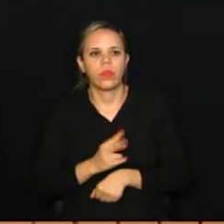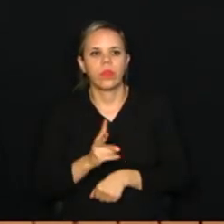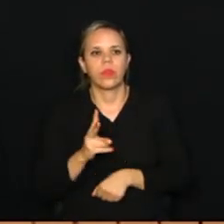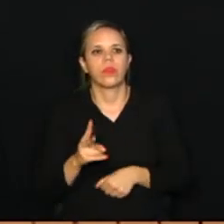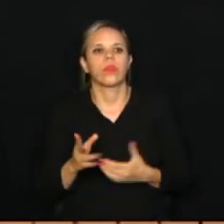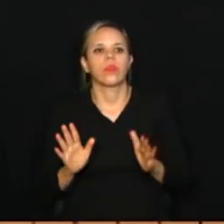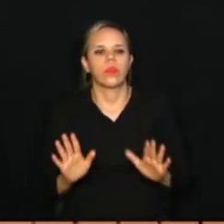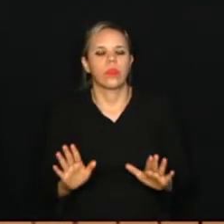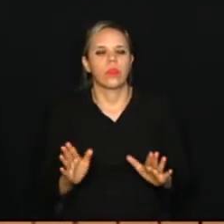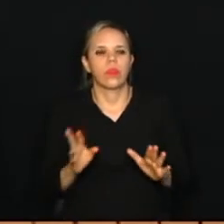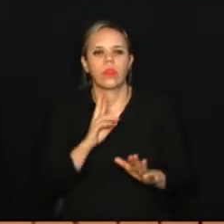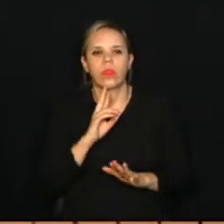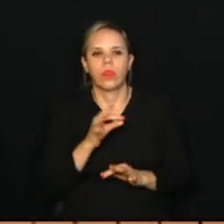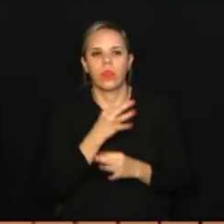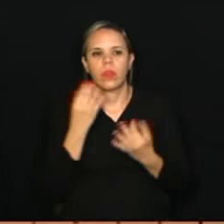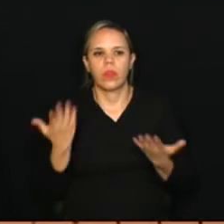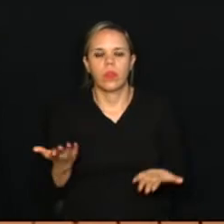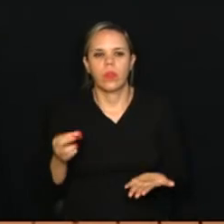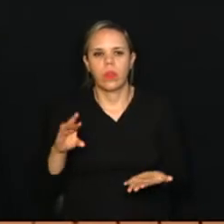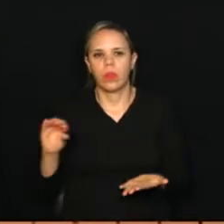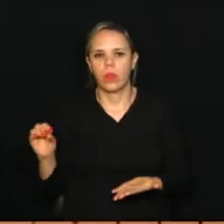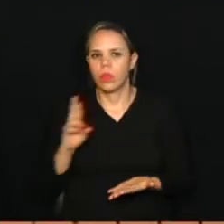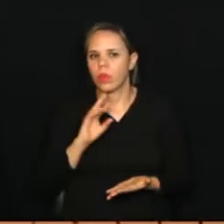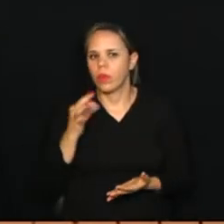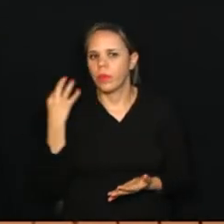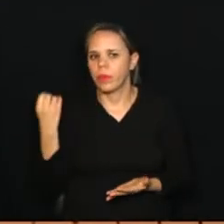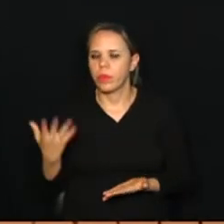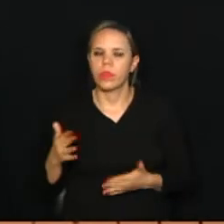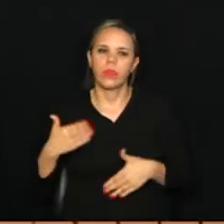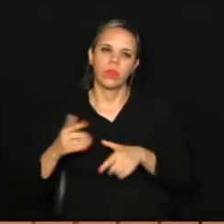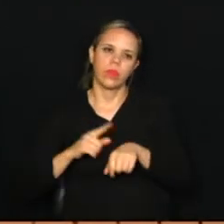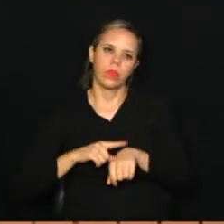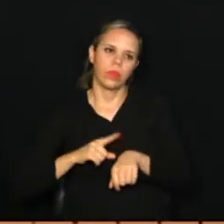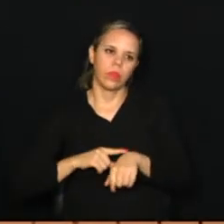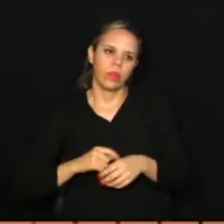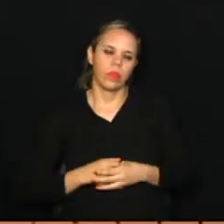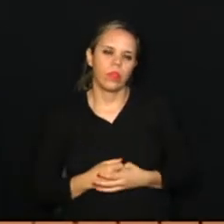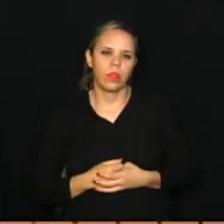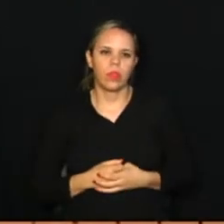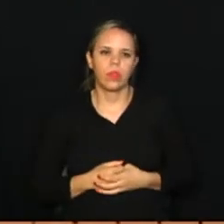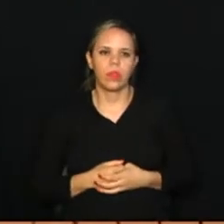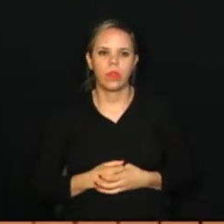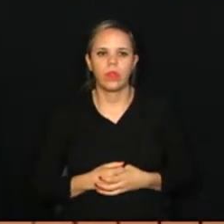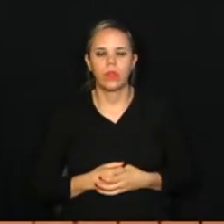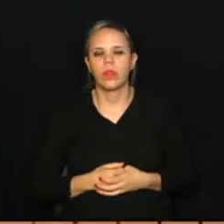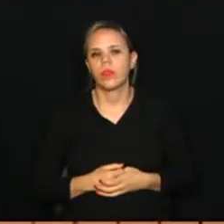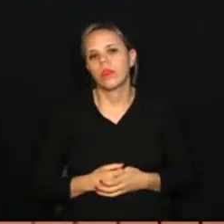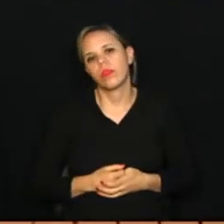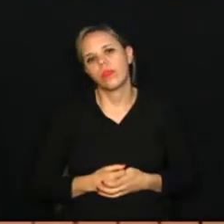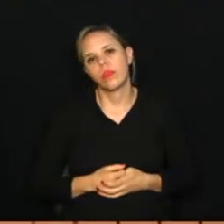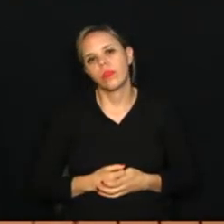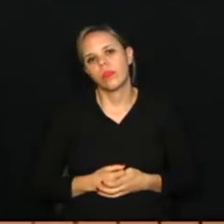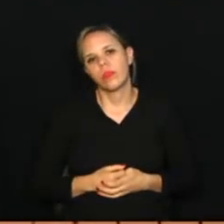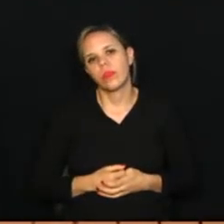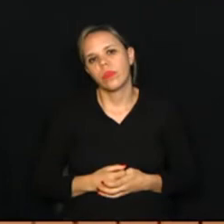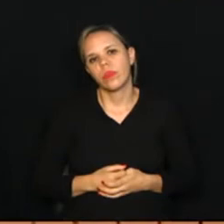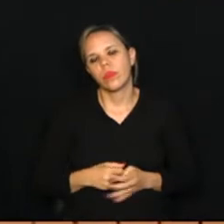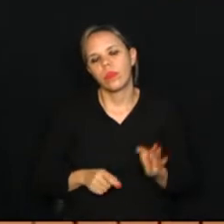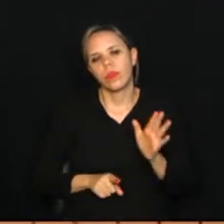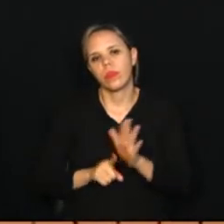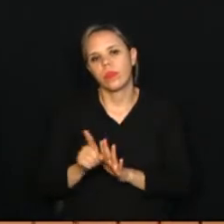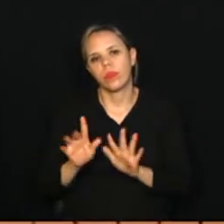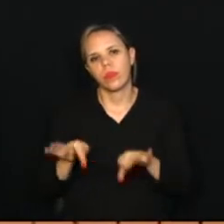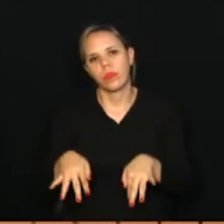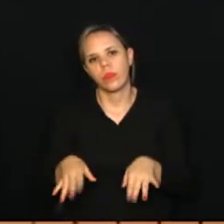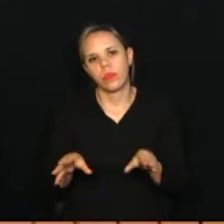O Márcio respondeu muito bem as perguntas, mas devido ao avançar da hora, eu já vou colocar o Swift para fazer a pergunta e